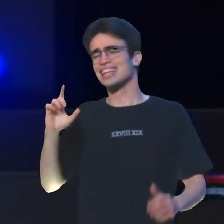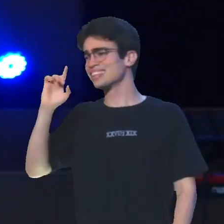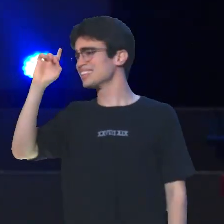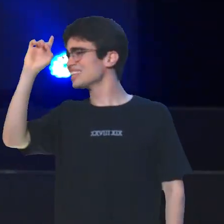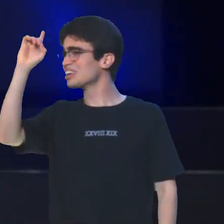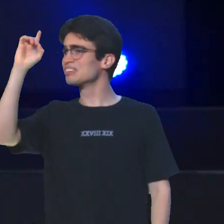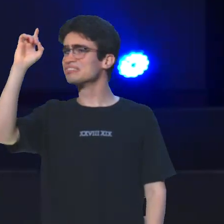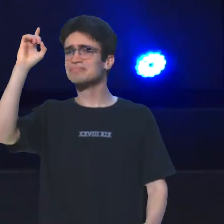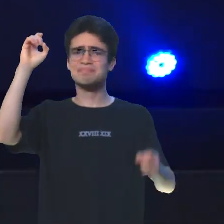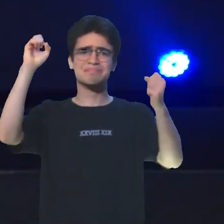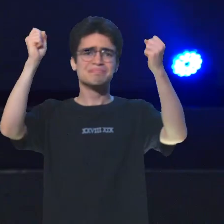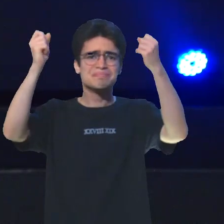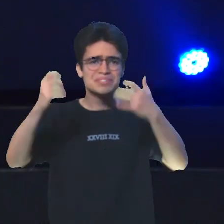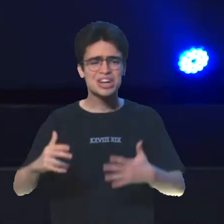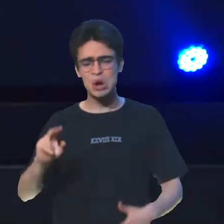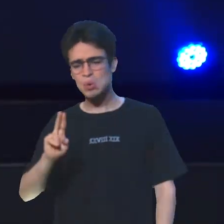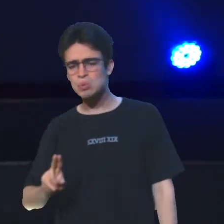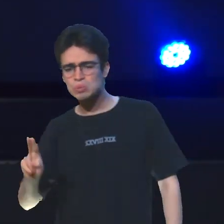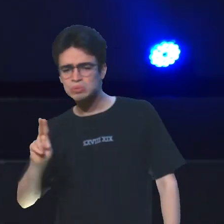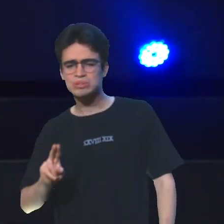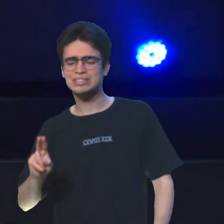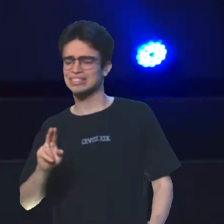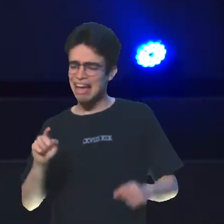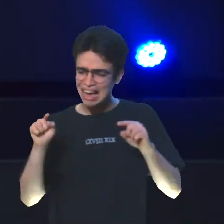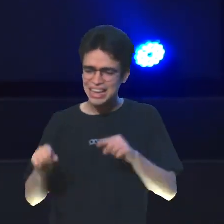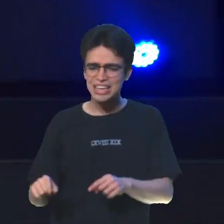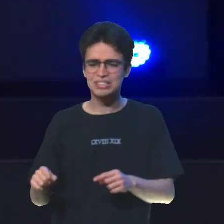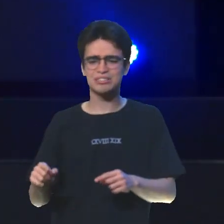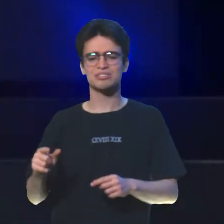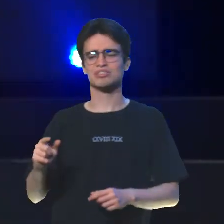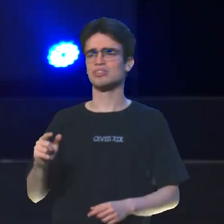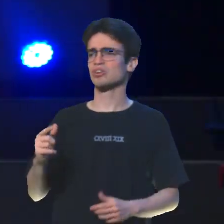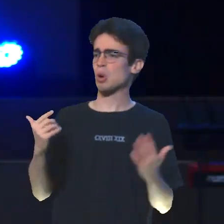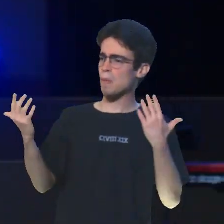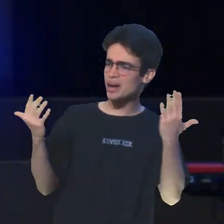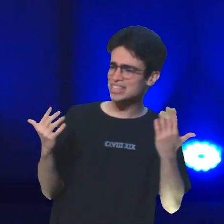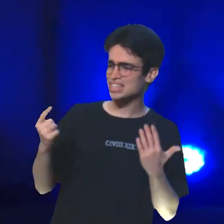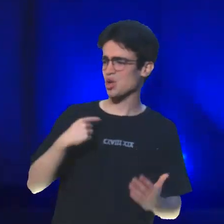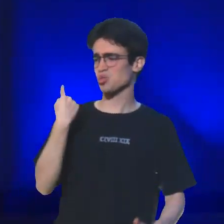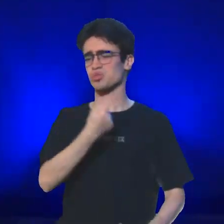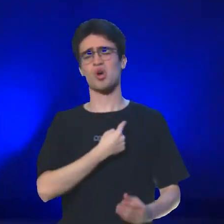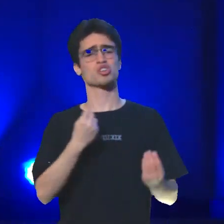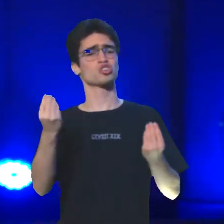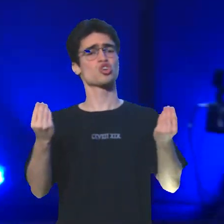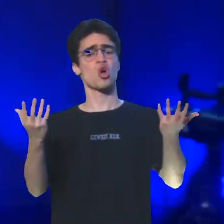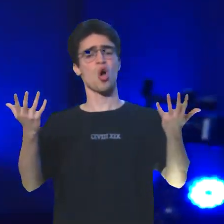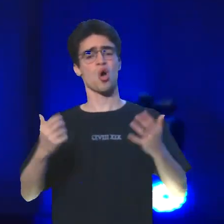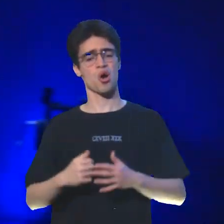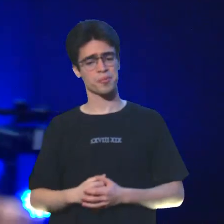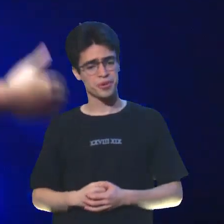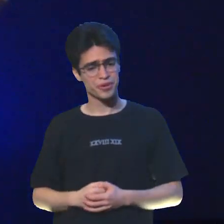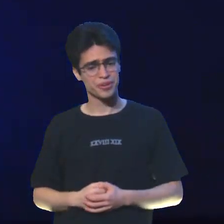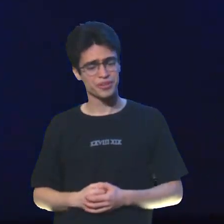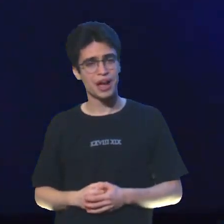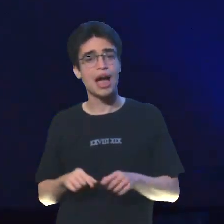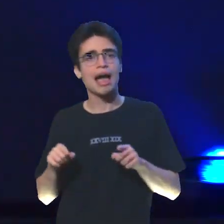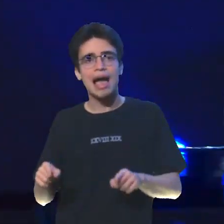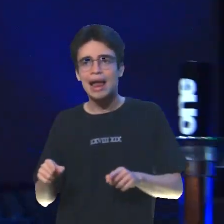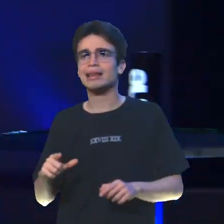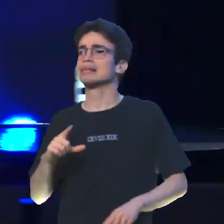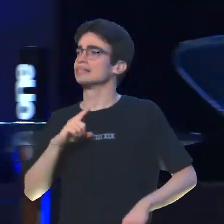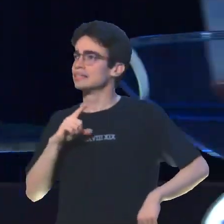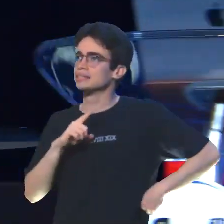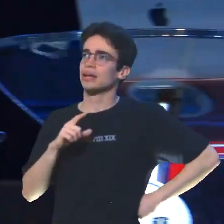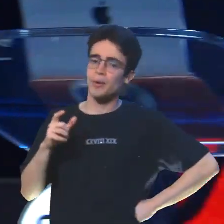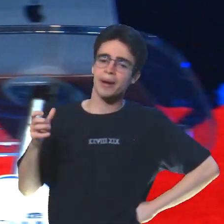tem para falar nisso nas nossas vidas? O que tem a ver um cara pegar